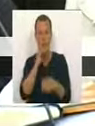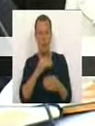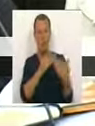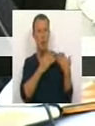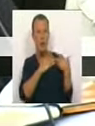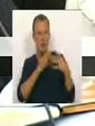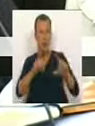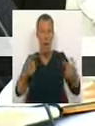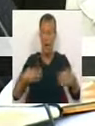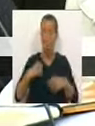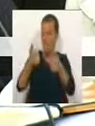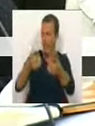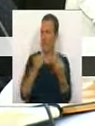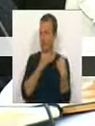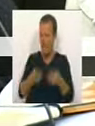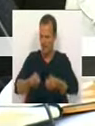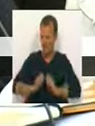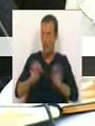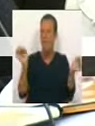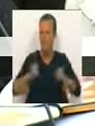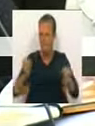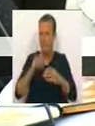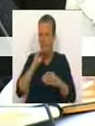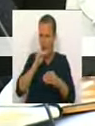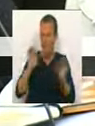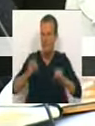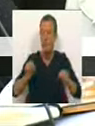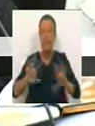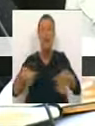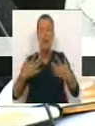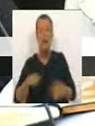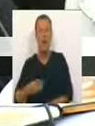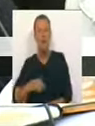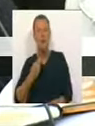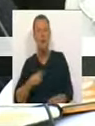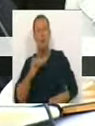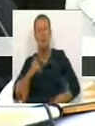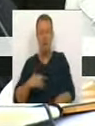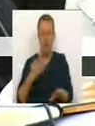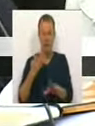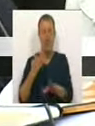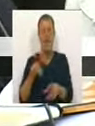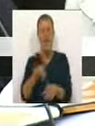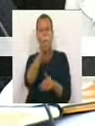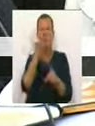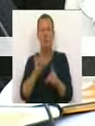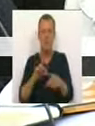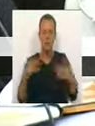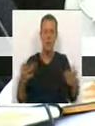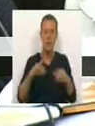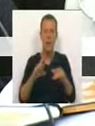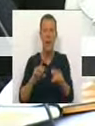e bem entregue, na nossa opinião. E a questão que nos preocupa, Sr. Ministro, prende-se com as medidas que estão ou vão ser